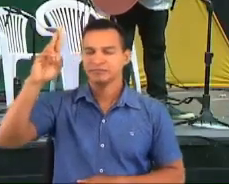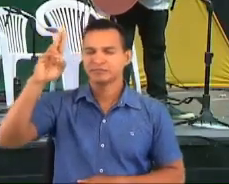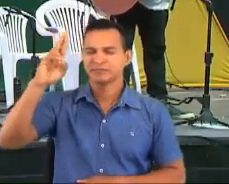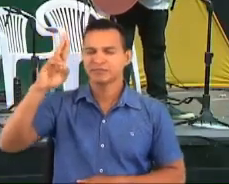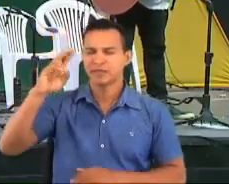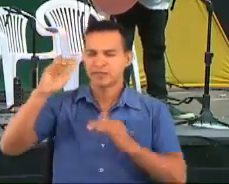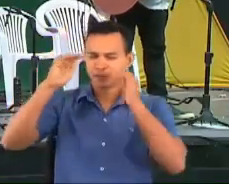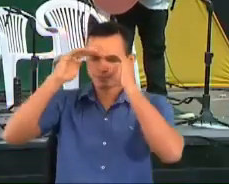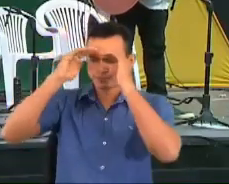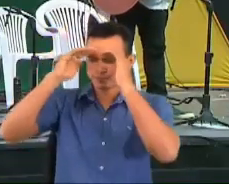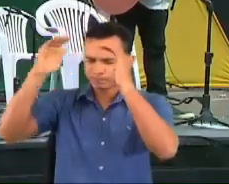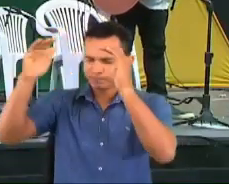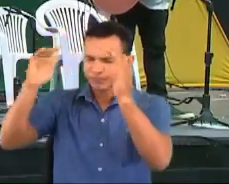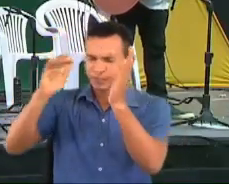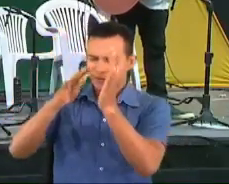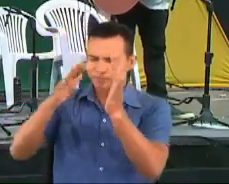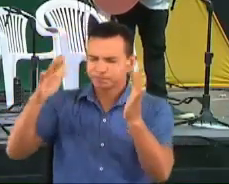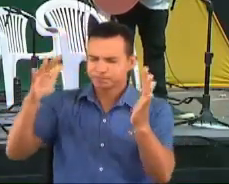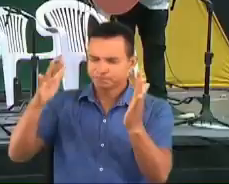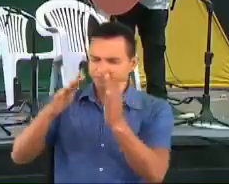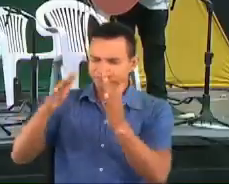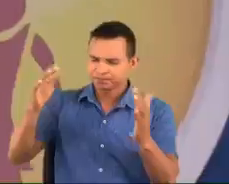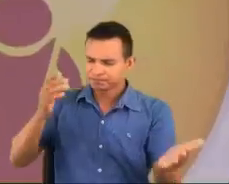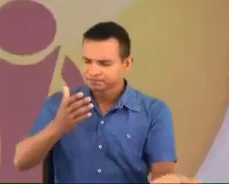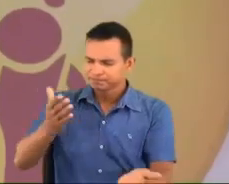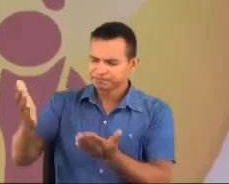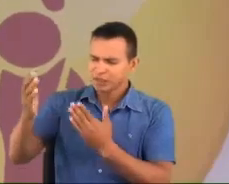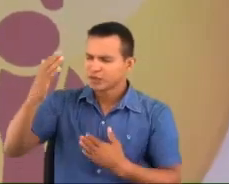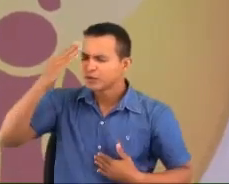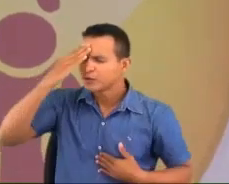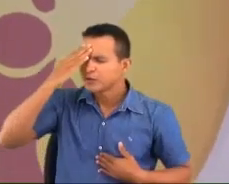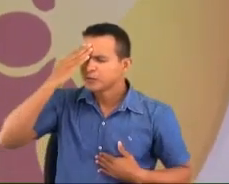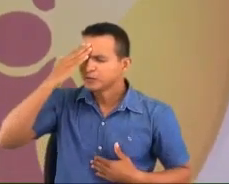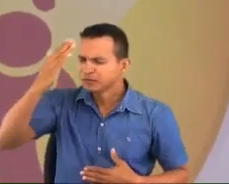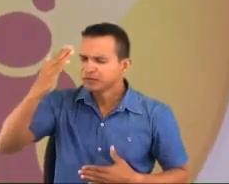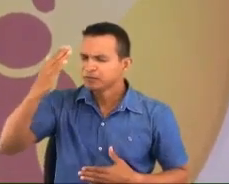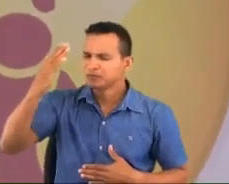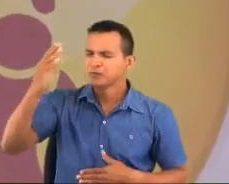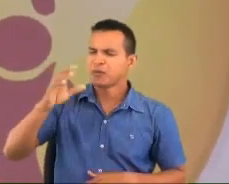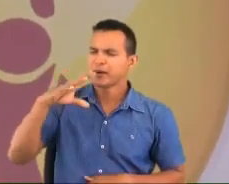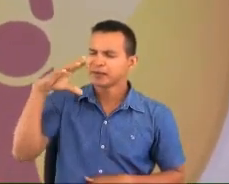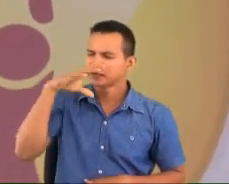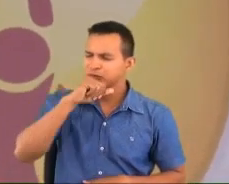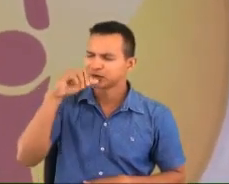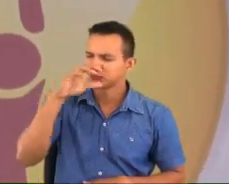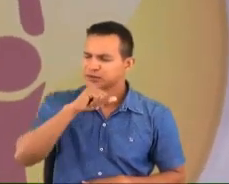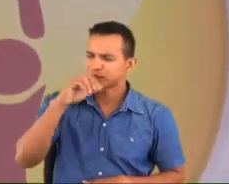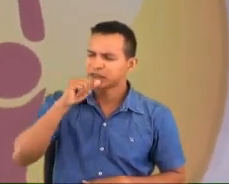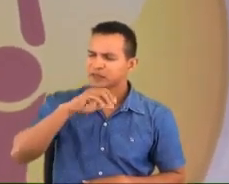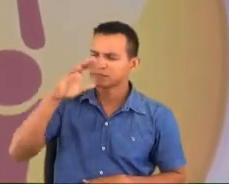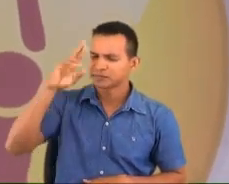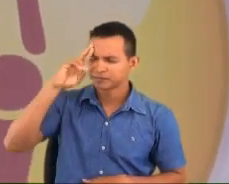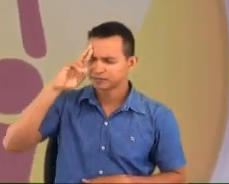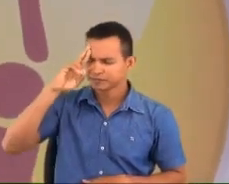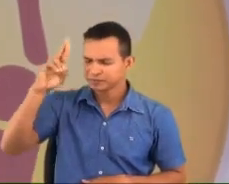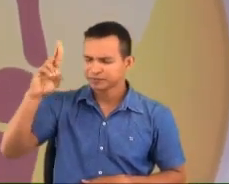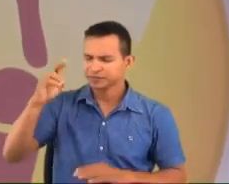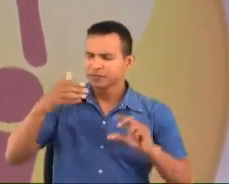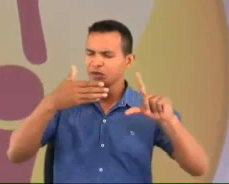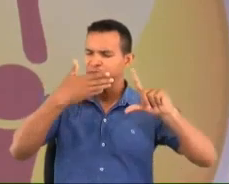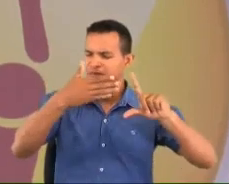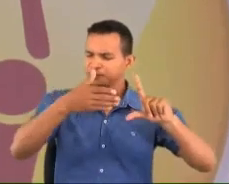toda a honra e toda a glória e todo o louvor. Obrigado por ir mais um sábado, Senhor. Foi online,